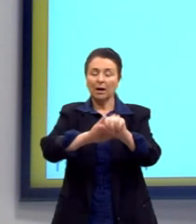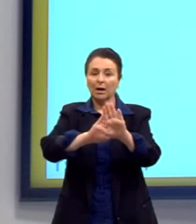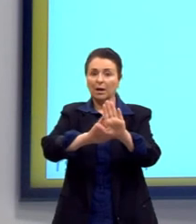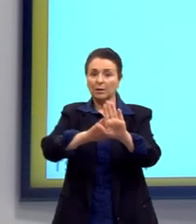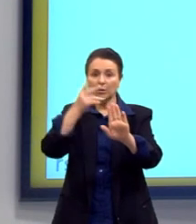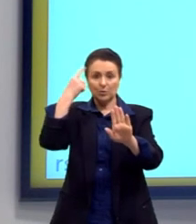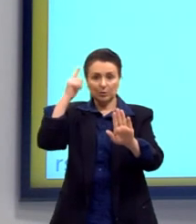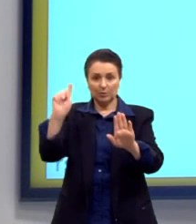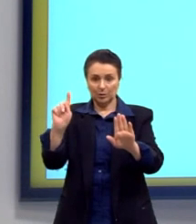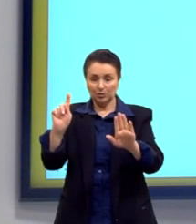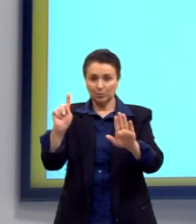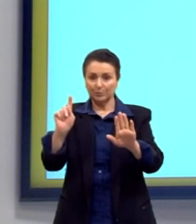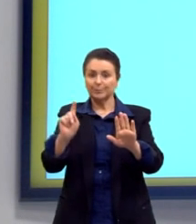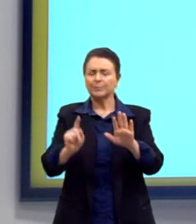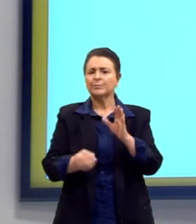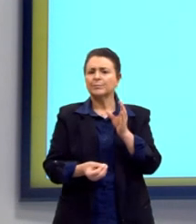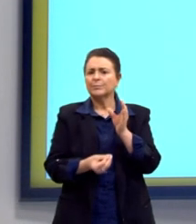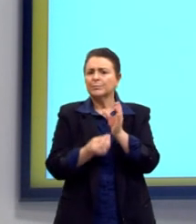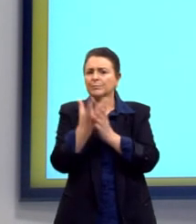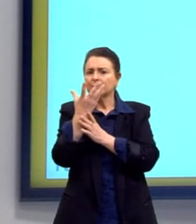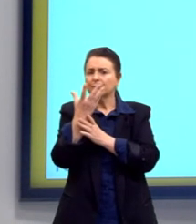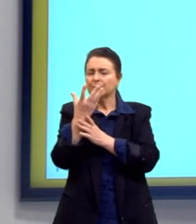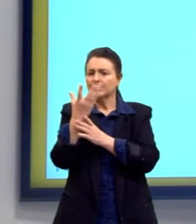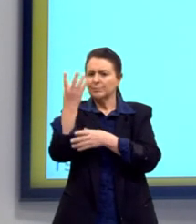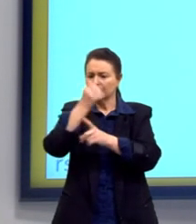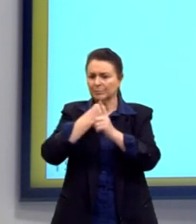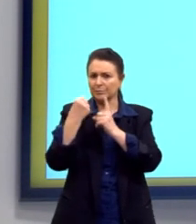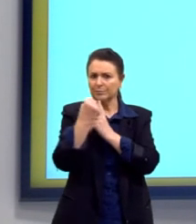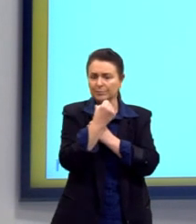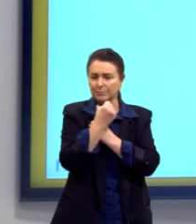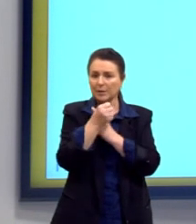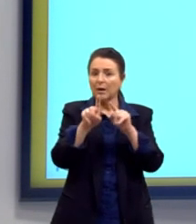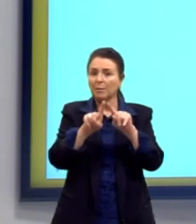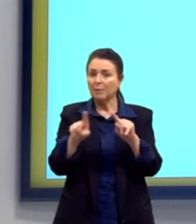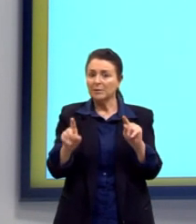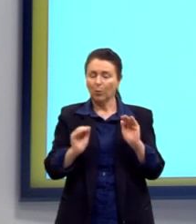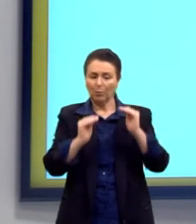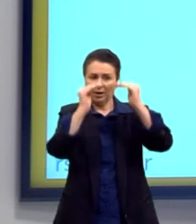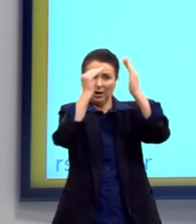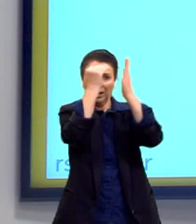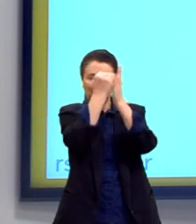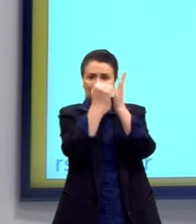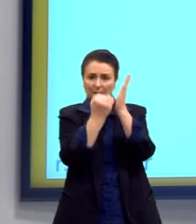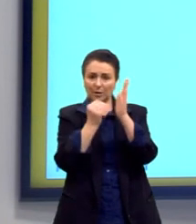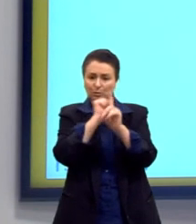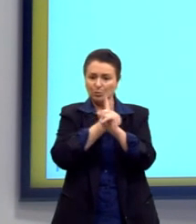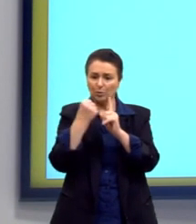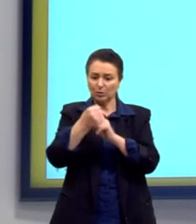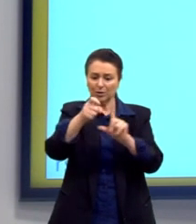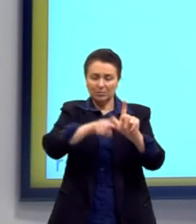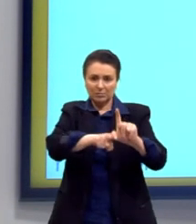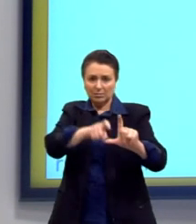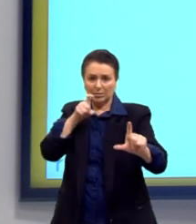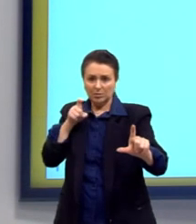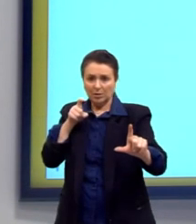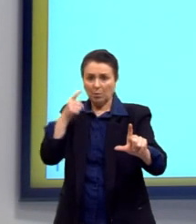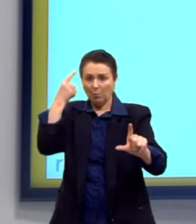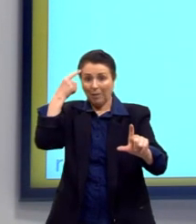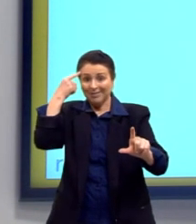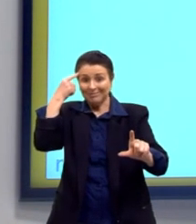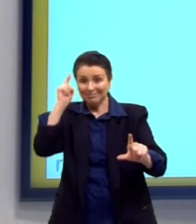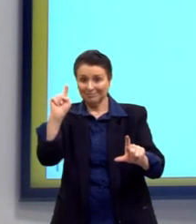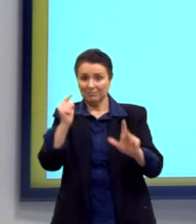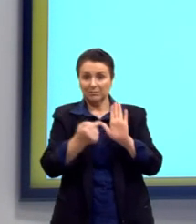para a formação cultural da sociedade mas Estas são categorias sociológicas Independentes reforçando a ideia